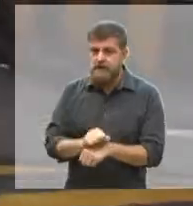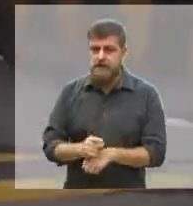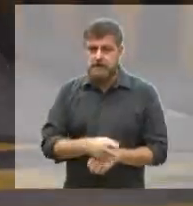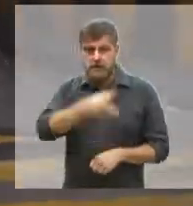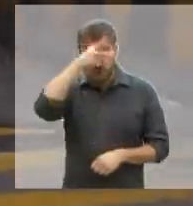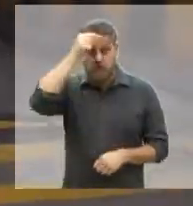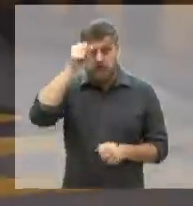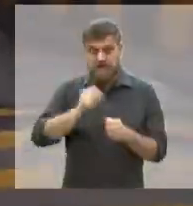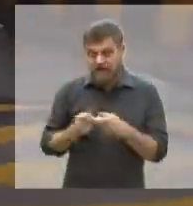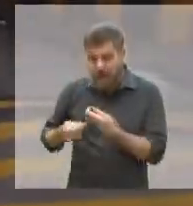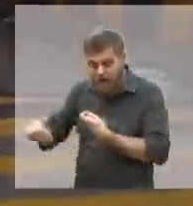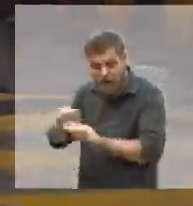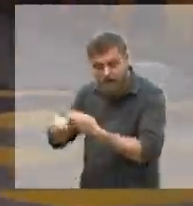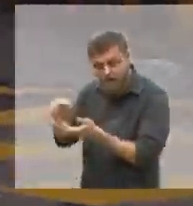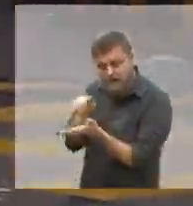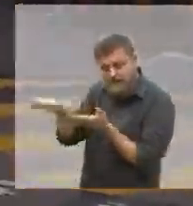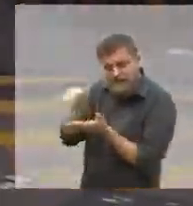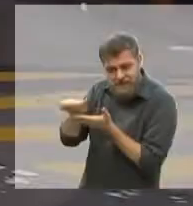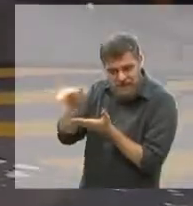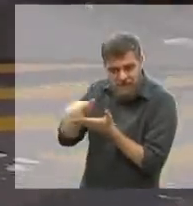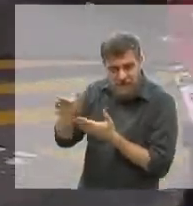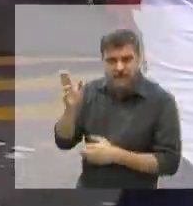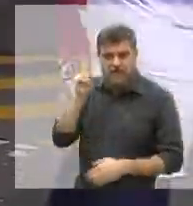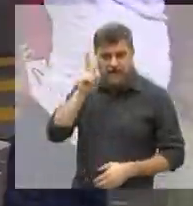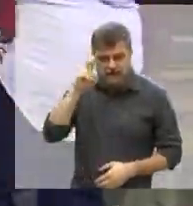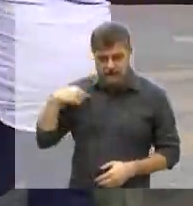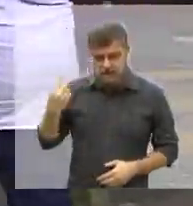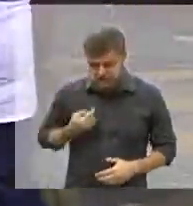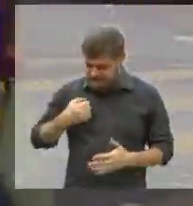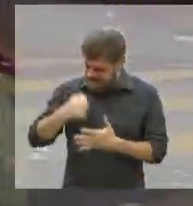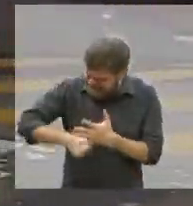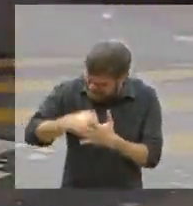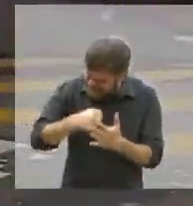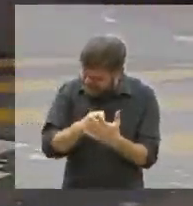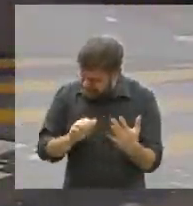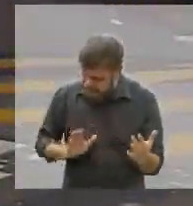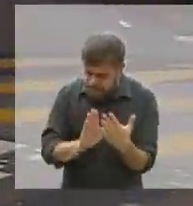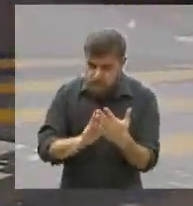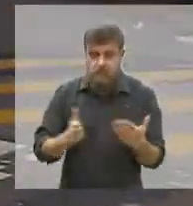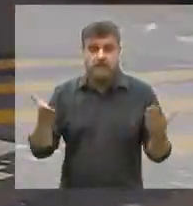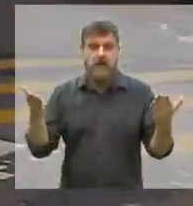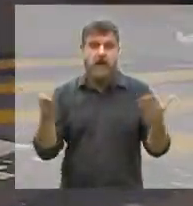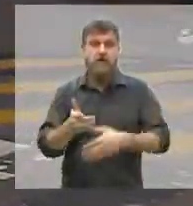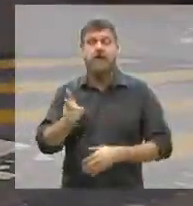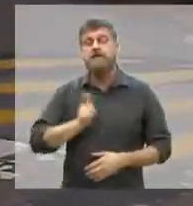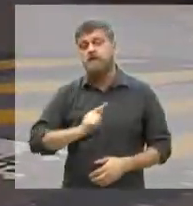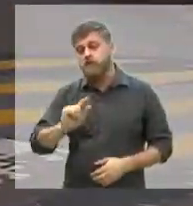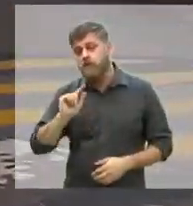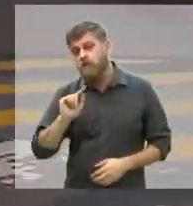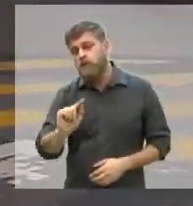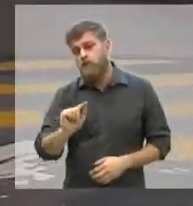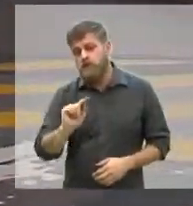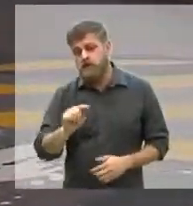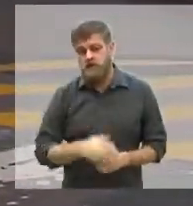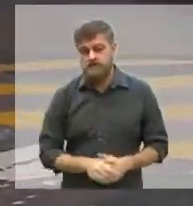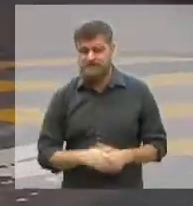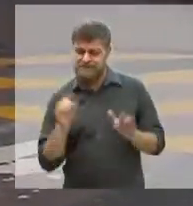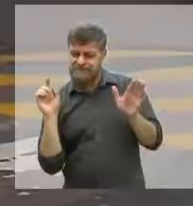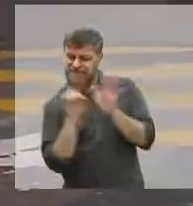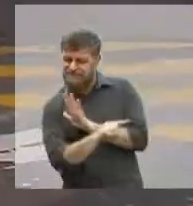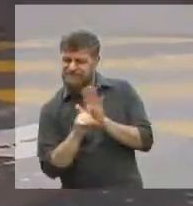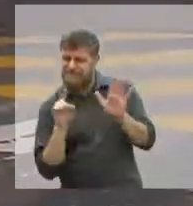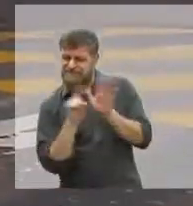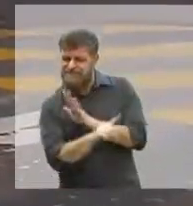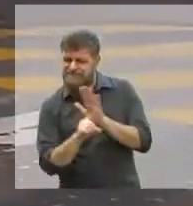os cobradores dos ônibus, né? Isso foi uma coisa que a gente enfrentou muito intensamente aqui. E agora a gente tem questionado, né,